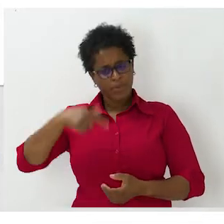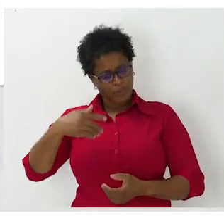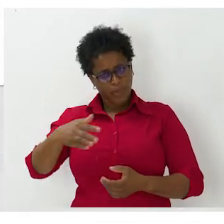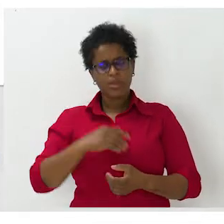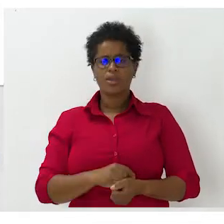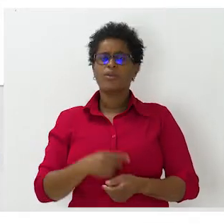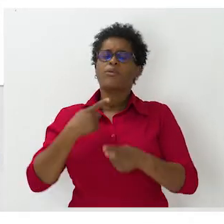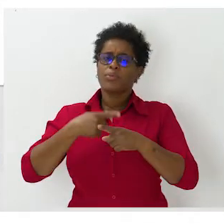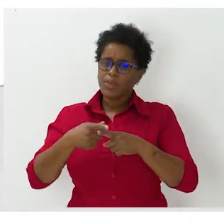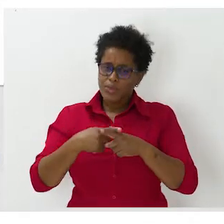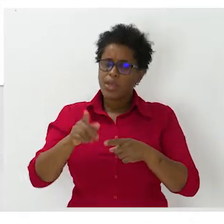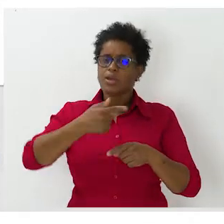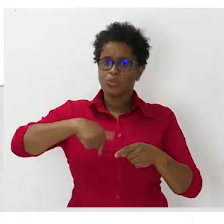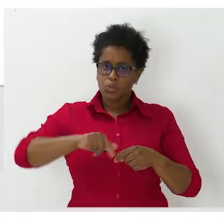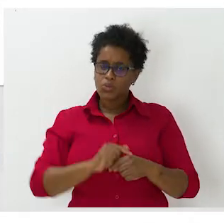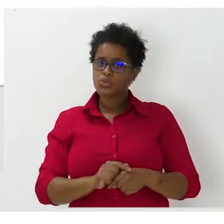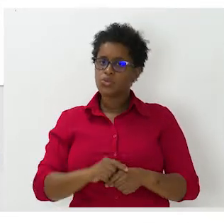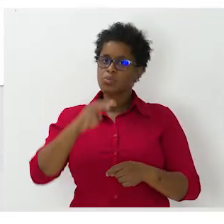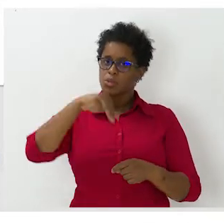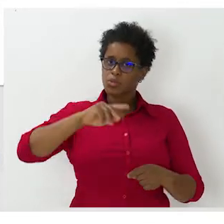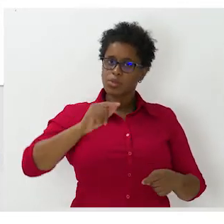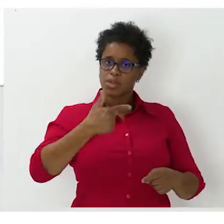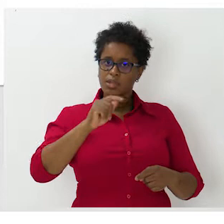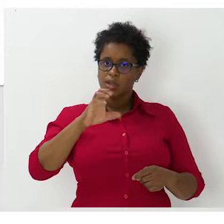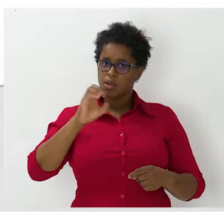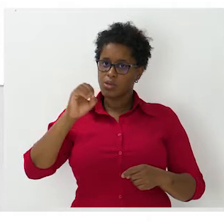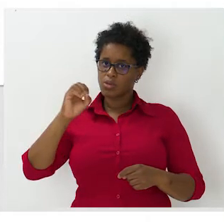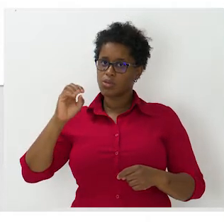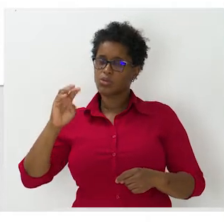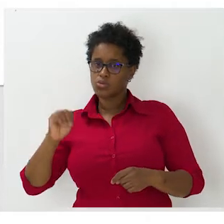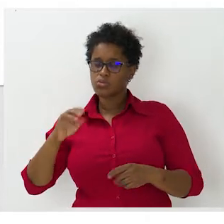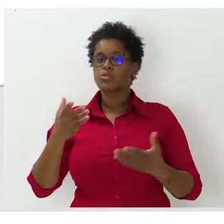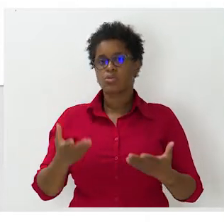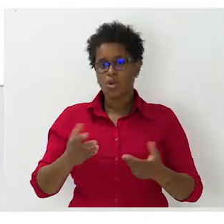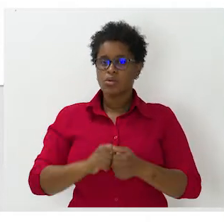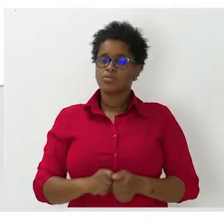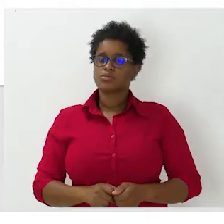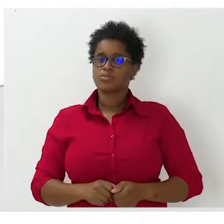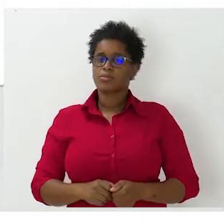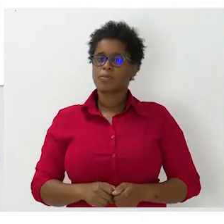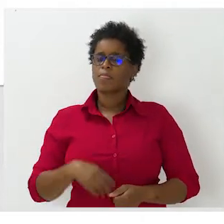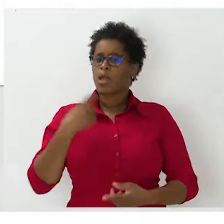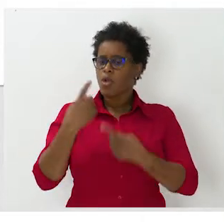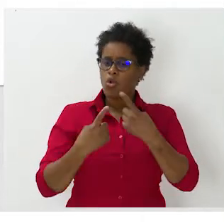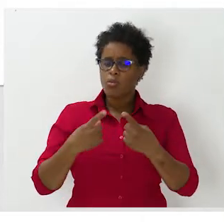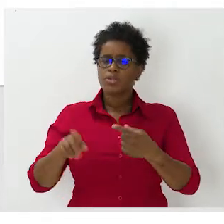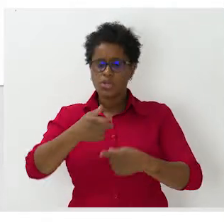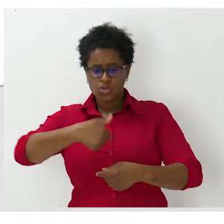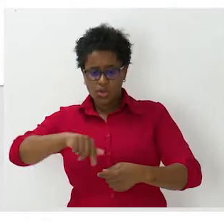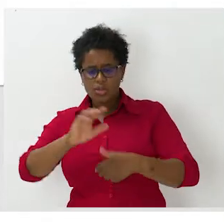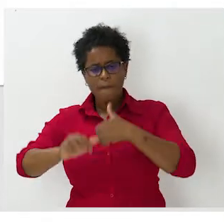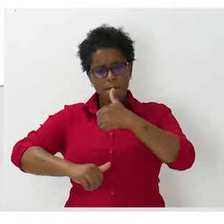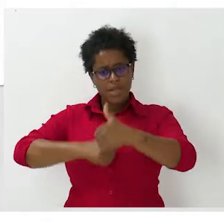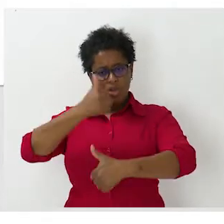deveríamos interessar-nos pelos metecos, pois são uma das nossas